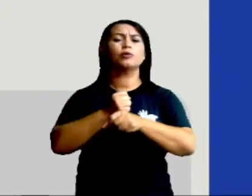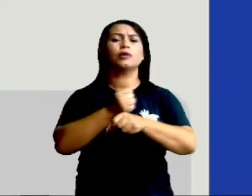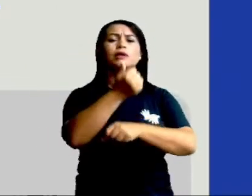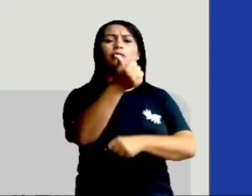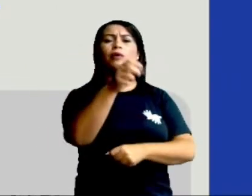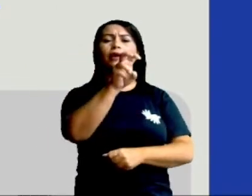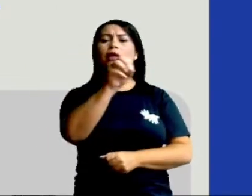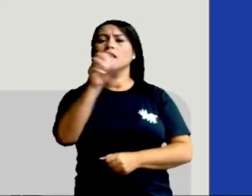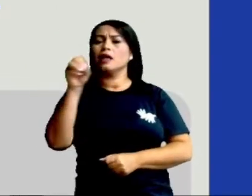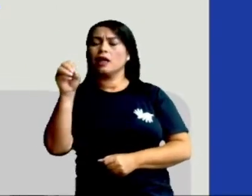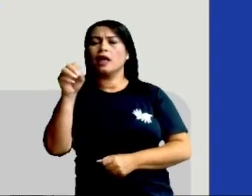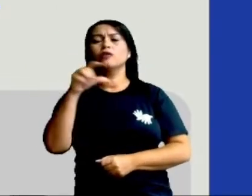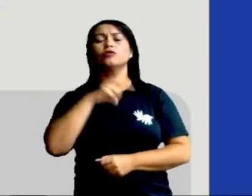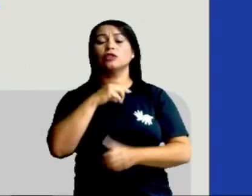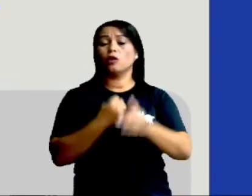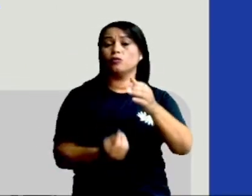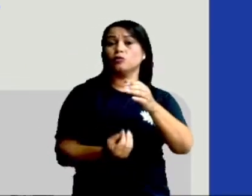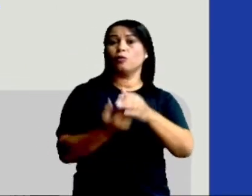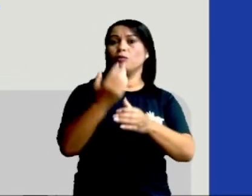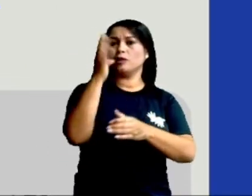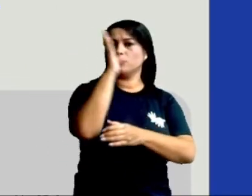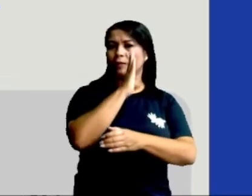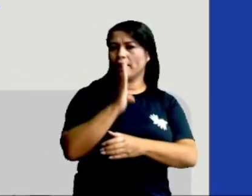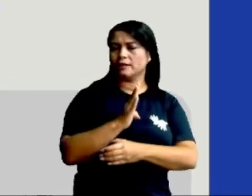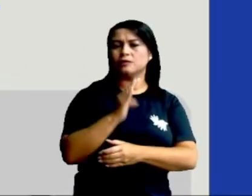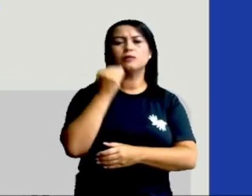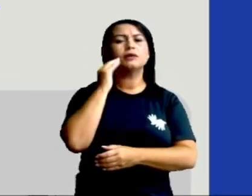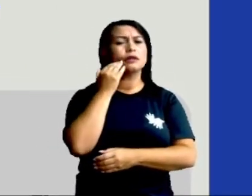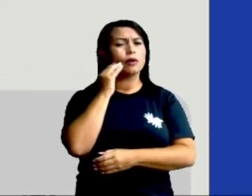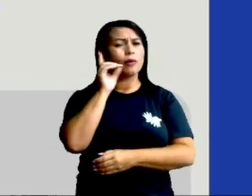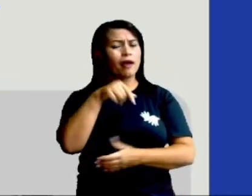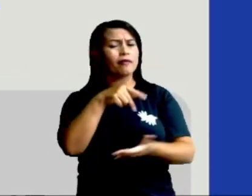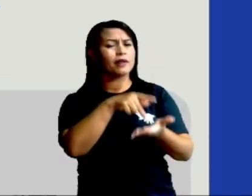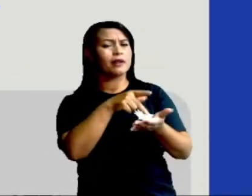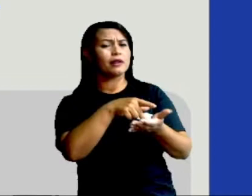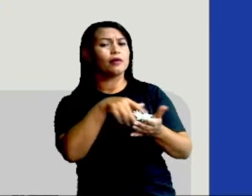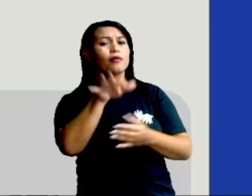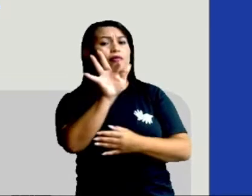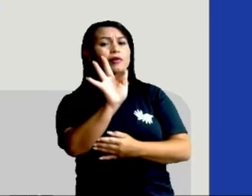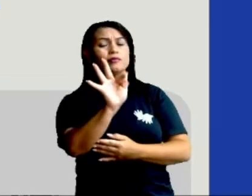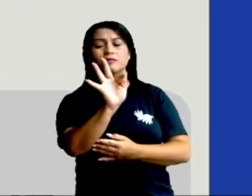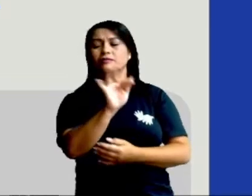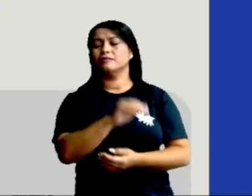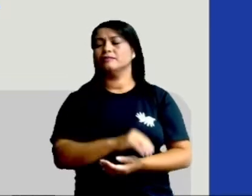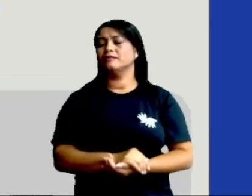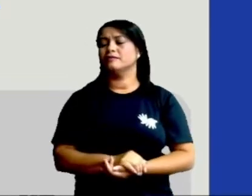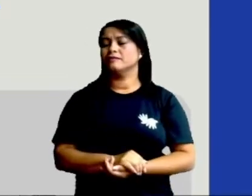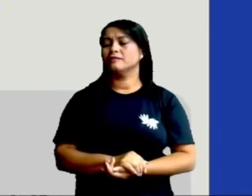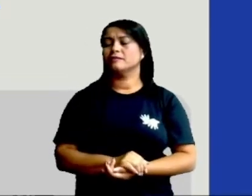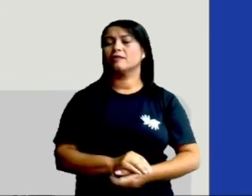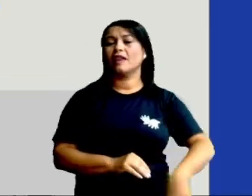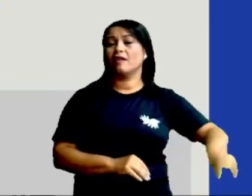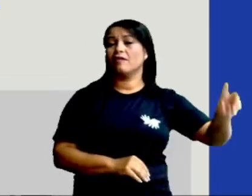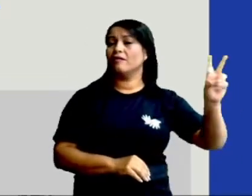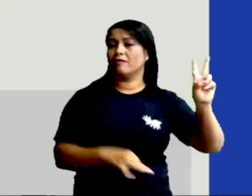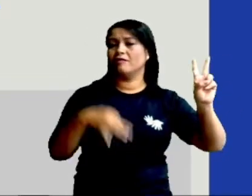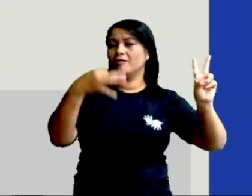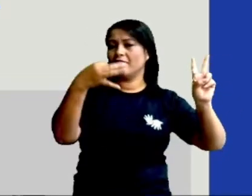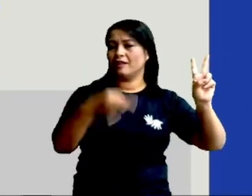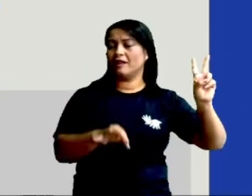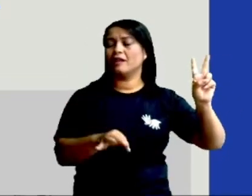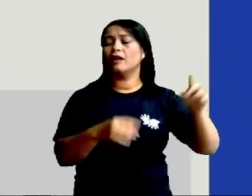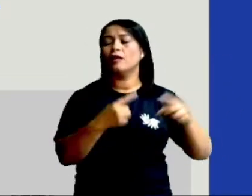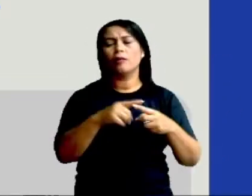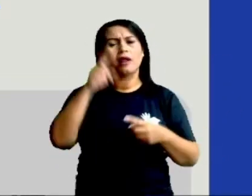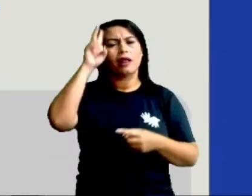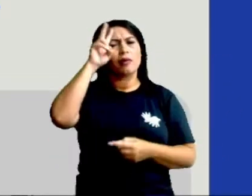1.500 o período do descobrimento Então isso é verdadeiro ou falso o verdadeiro